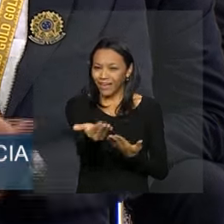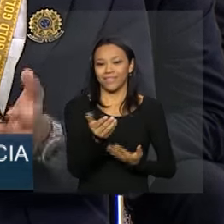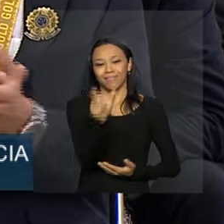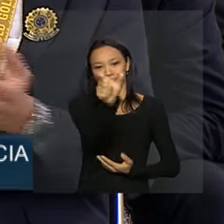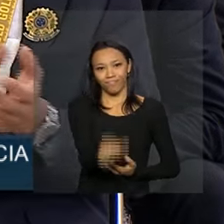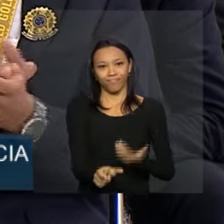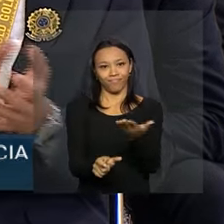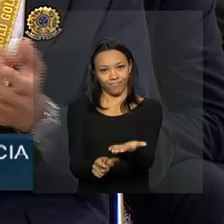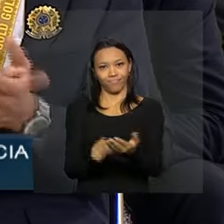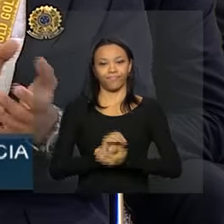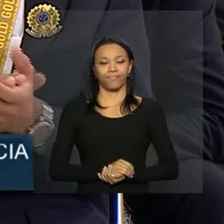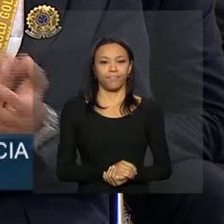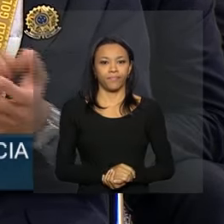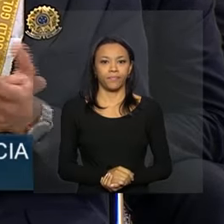Leonardo.